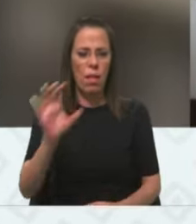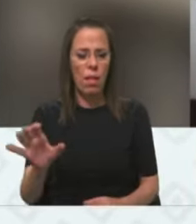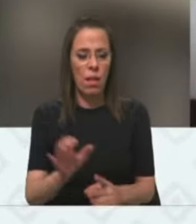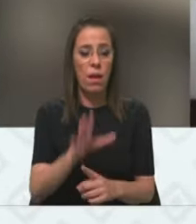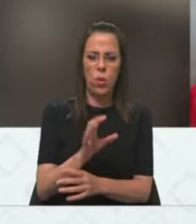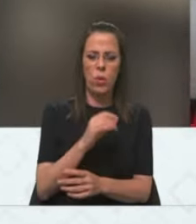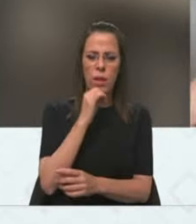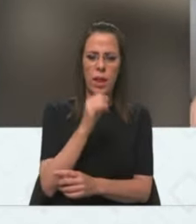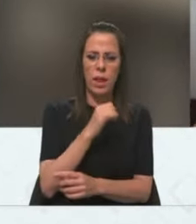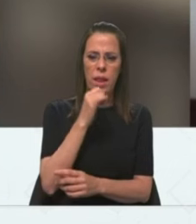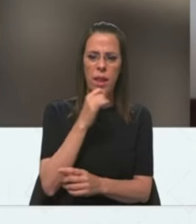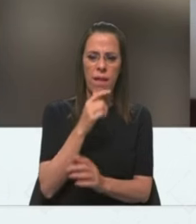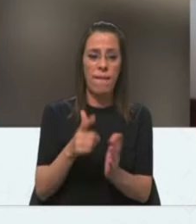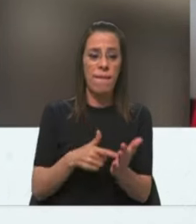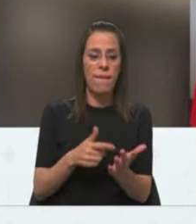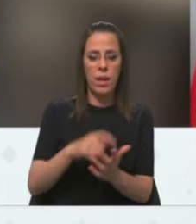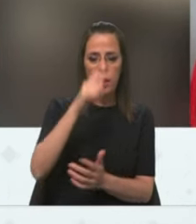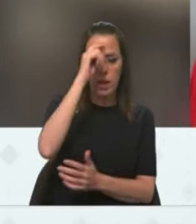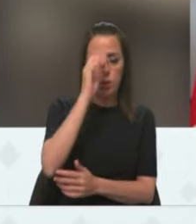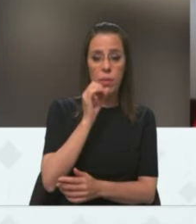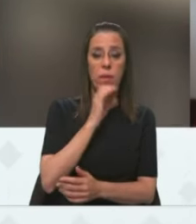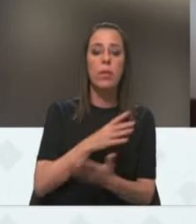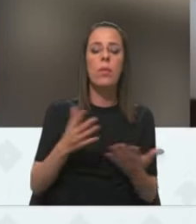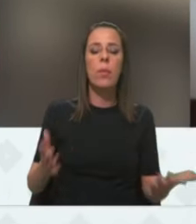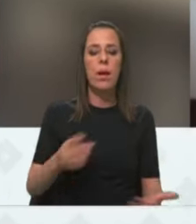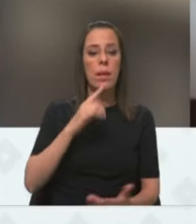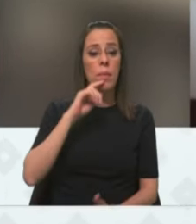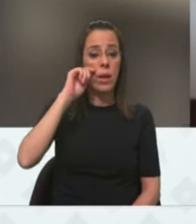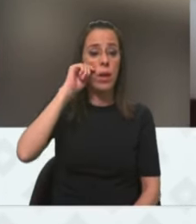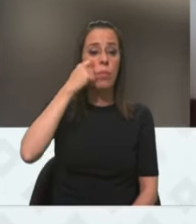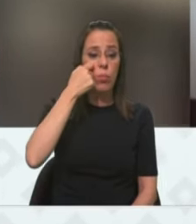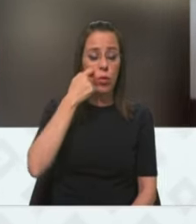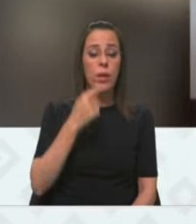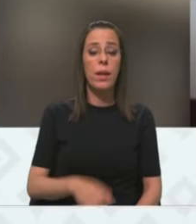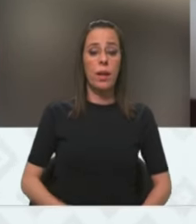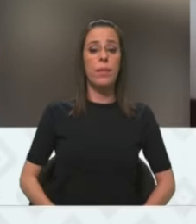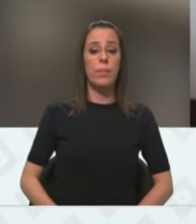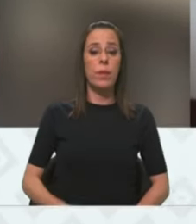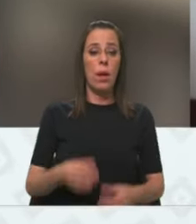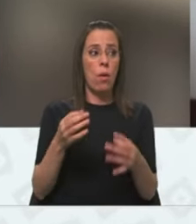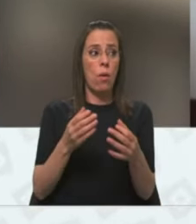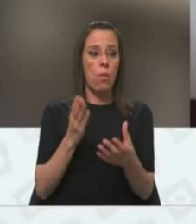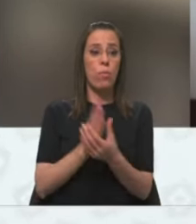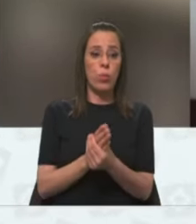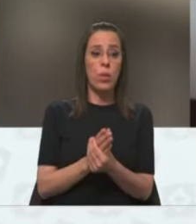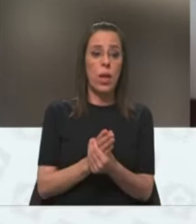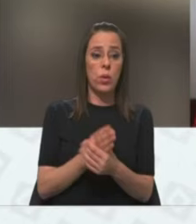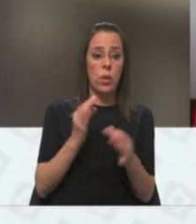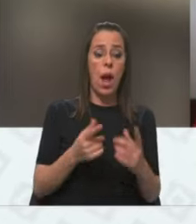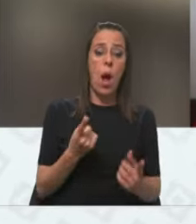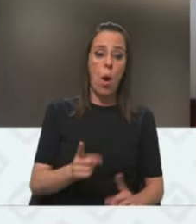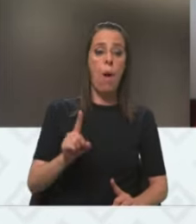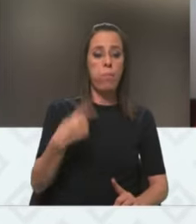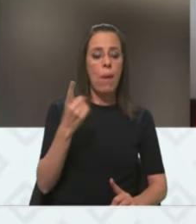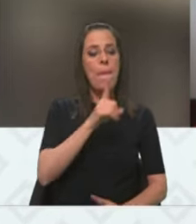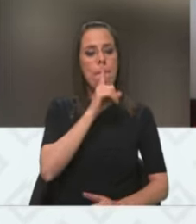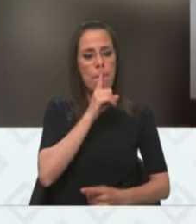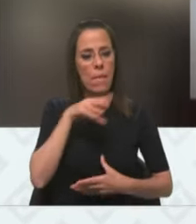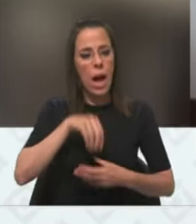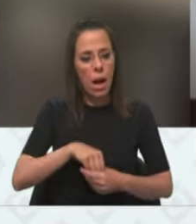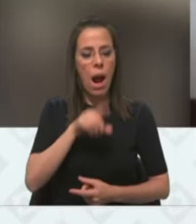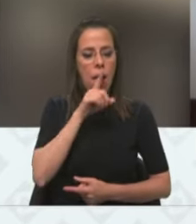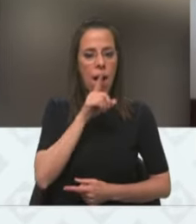ministrio públ uma falta de Ach po pricar bastante neste processo é um processo judicial Portanto o silêncio acho que seria agora aqui uma arma